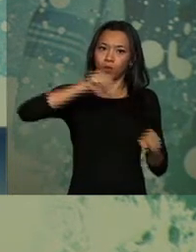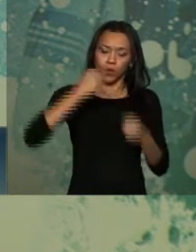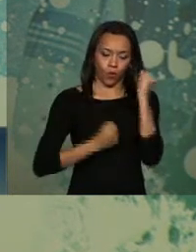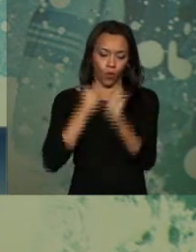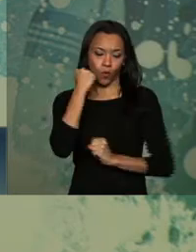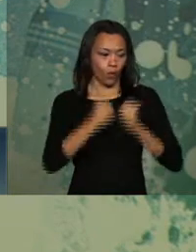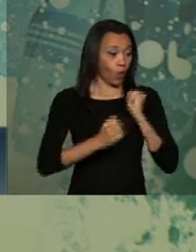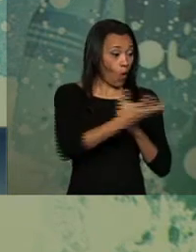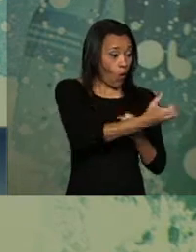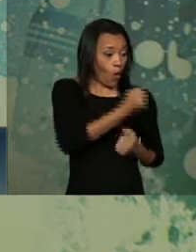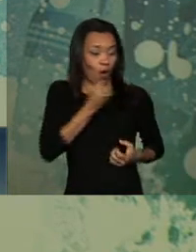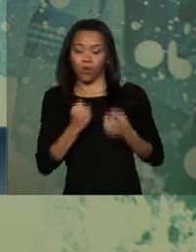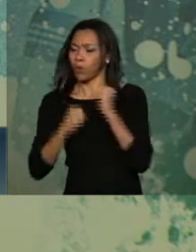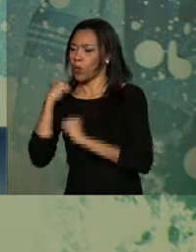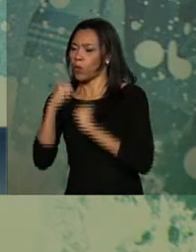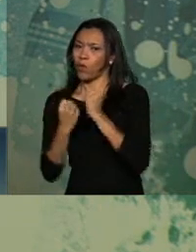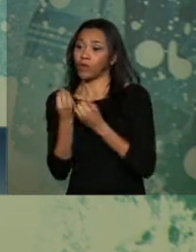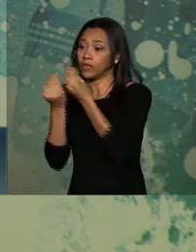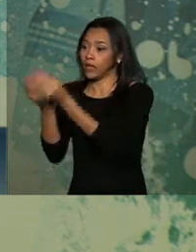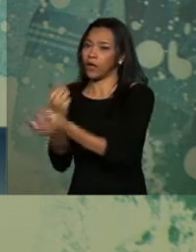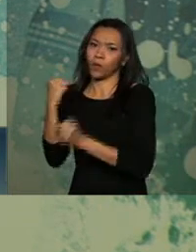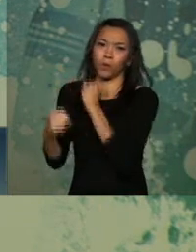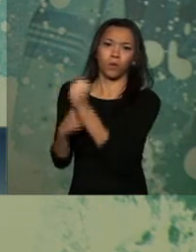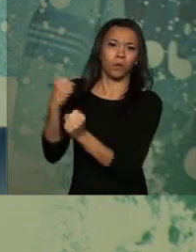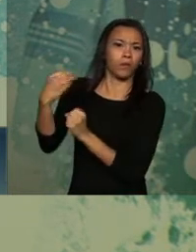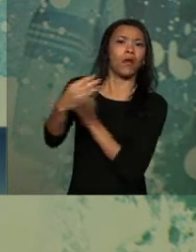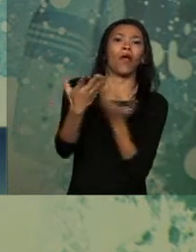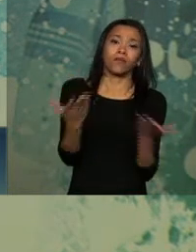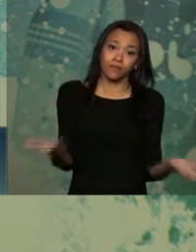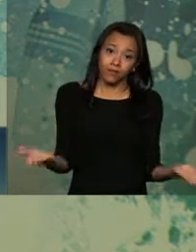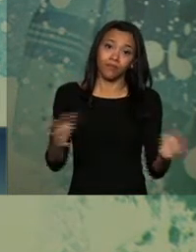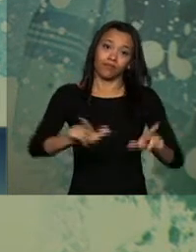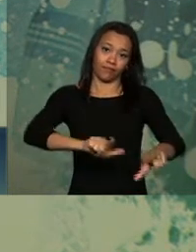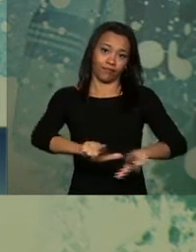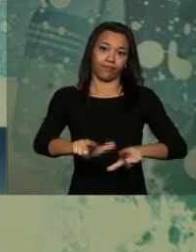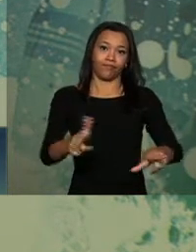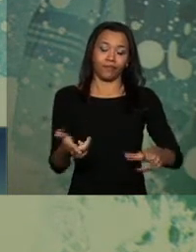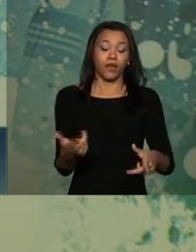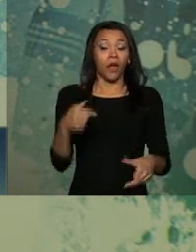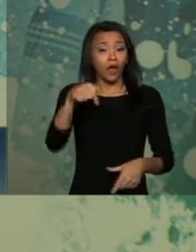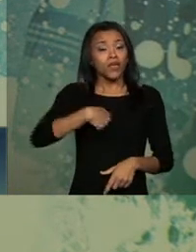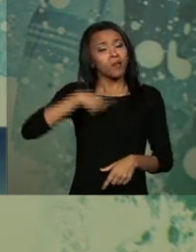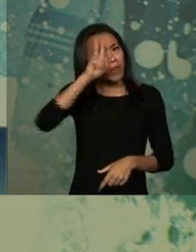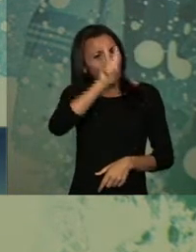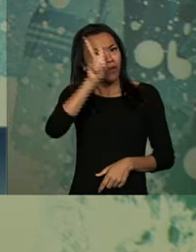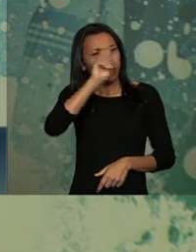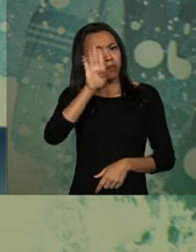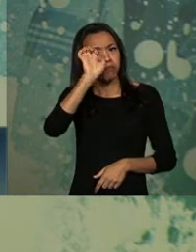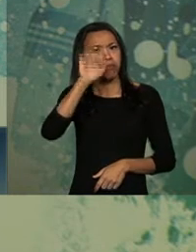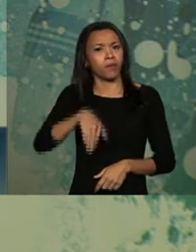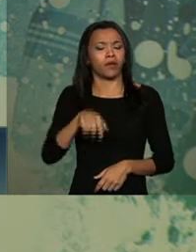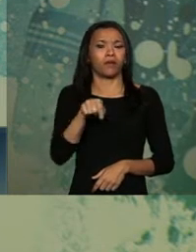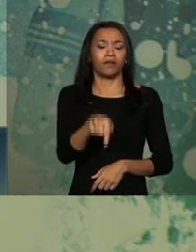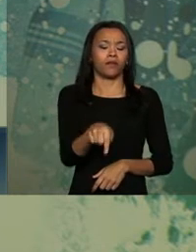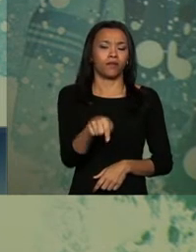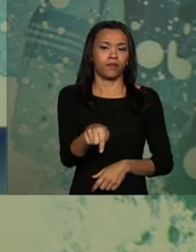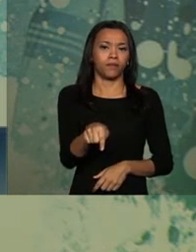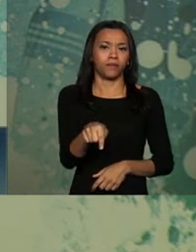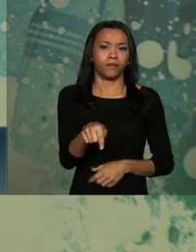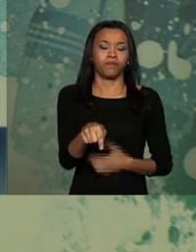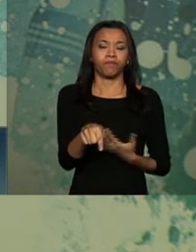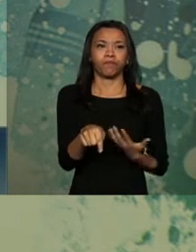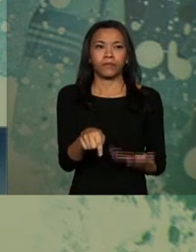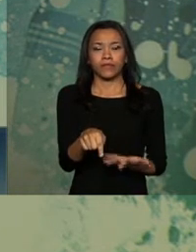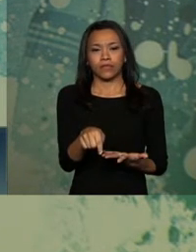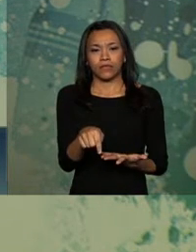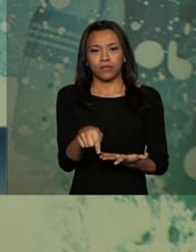o objetivo da nossa linha de ação. E aqui eu me lembro muito bem, há cerca